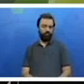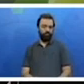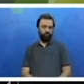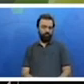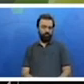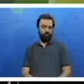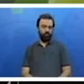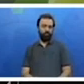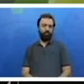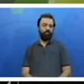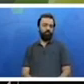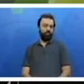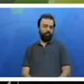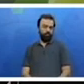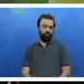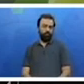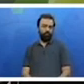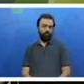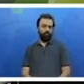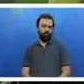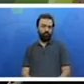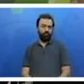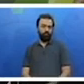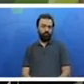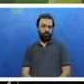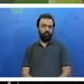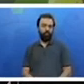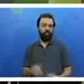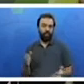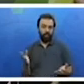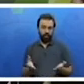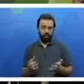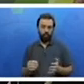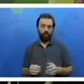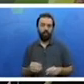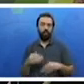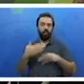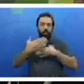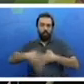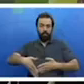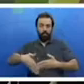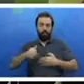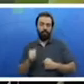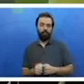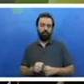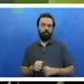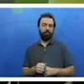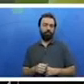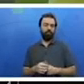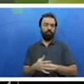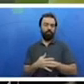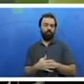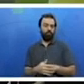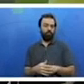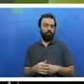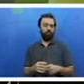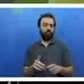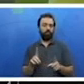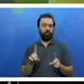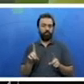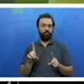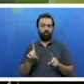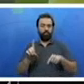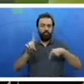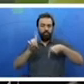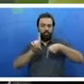é diretamente proporcional. Agora a gente vai ver se é inversamente proporcional.